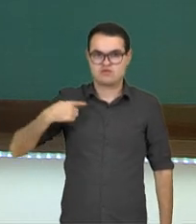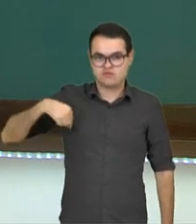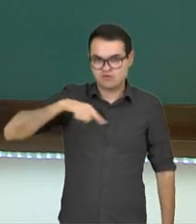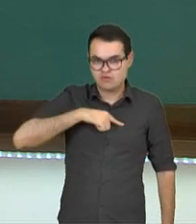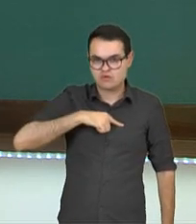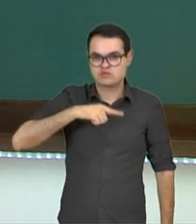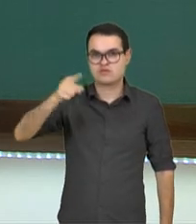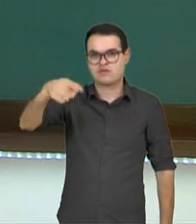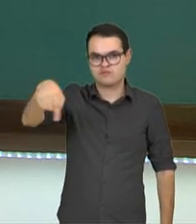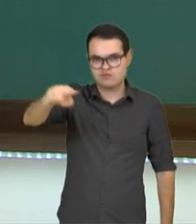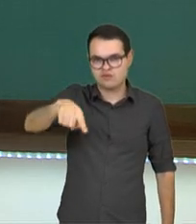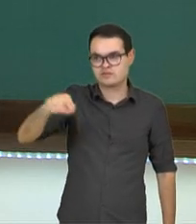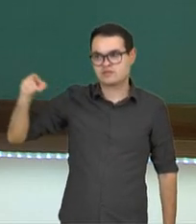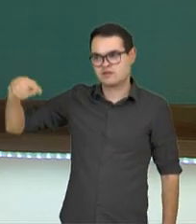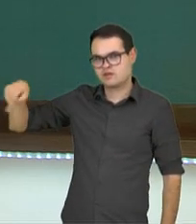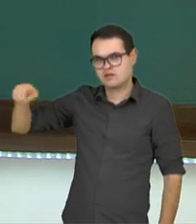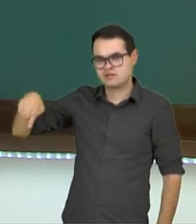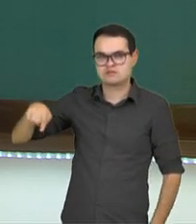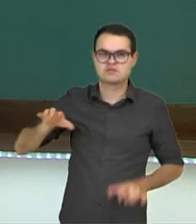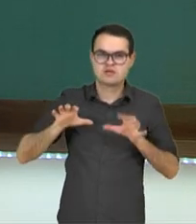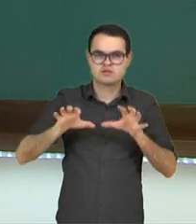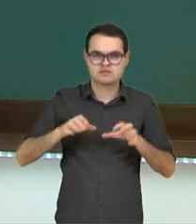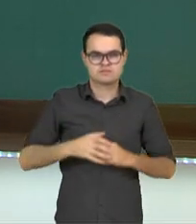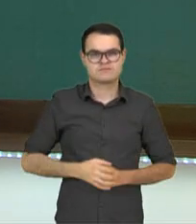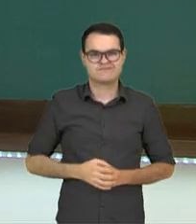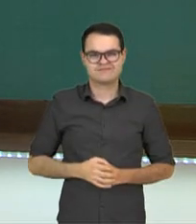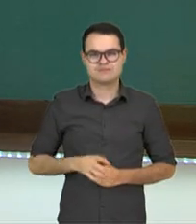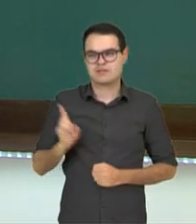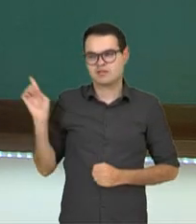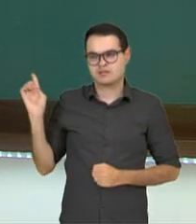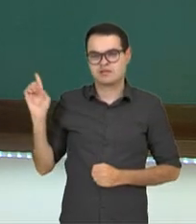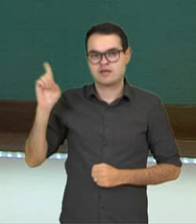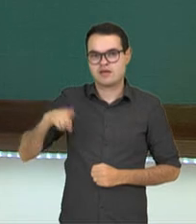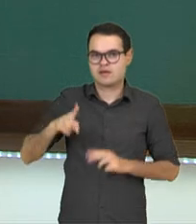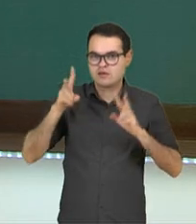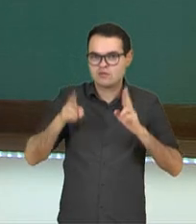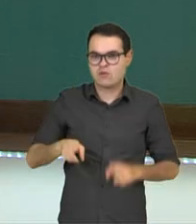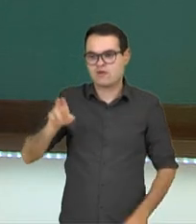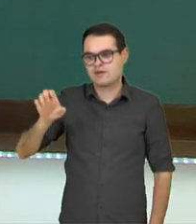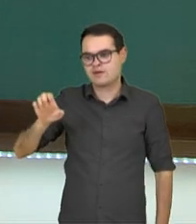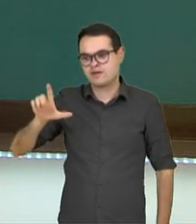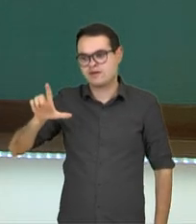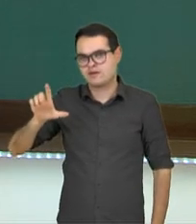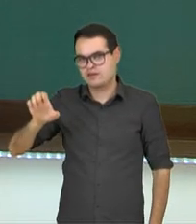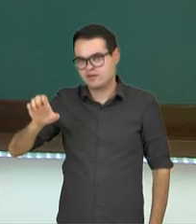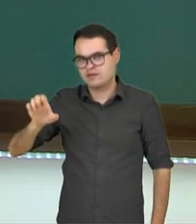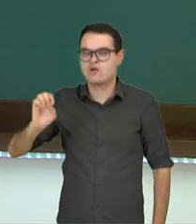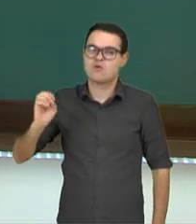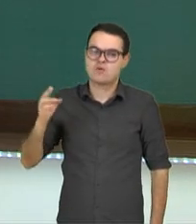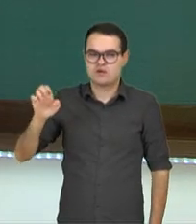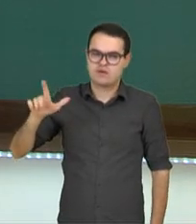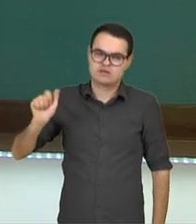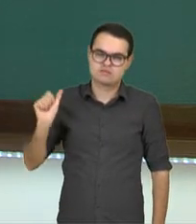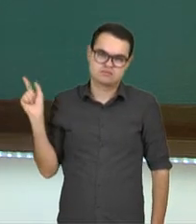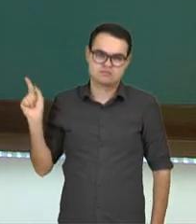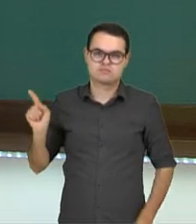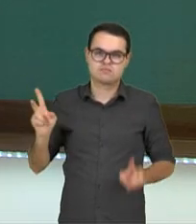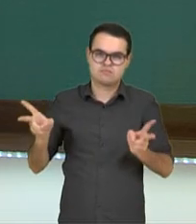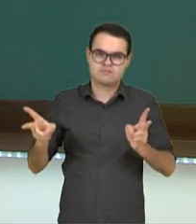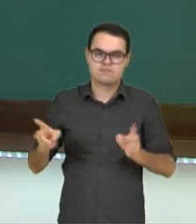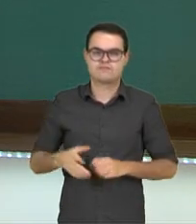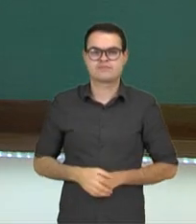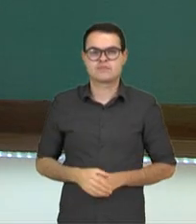ela, né? Então, mas aqui, ó, funciona também como se fosse ele, é o feminino, tá? Então, olhe bem,